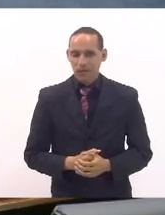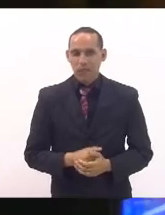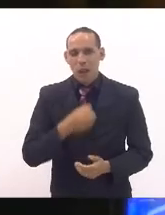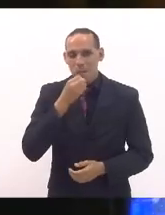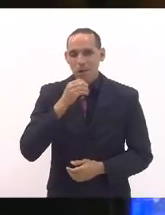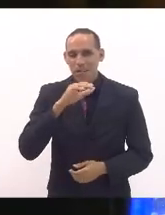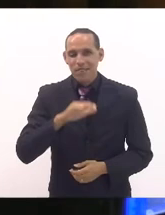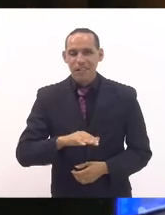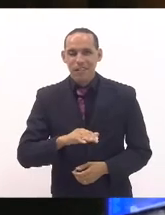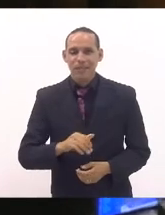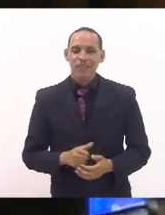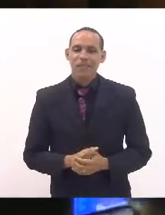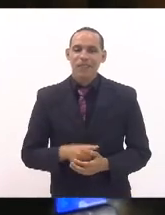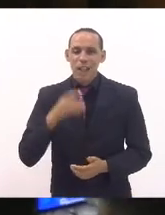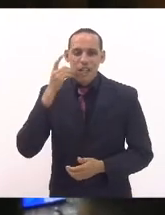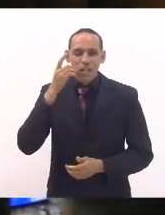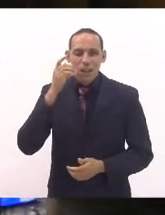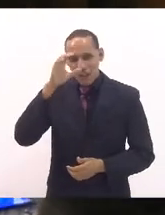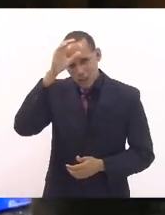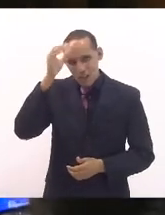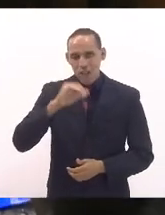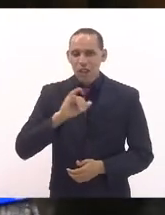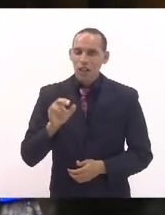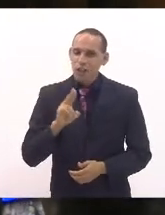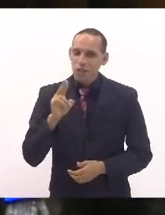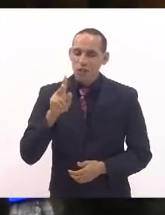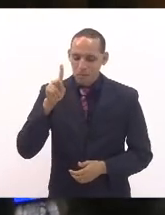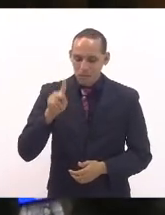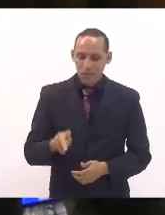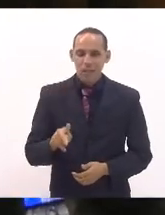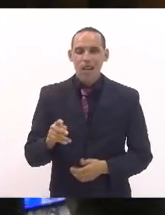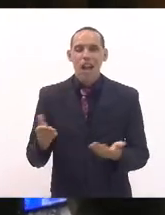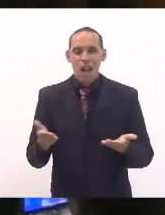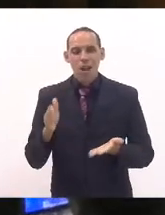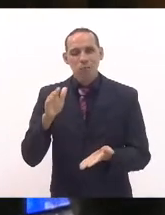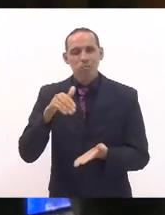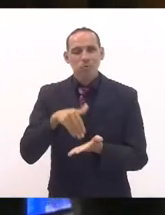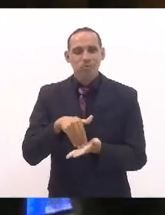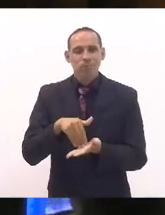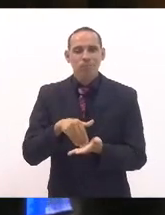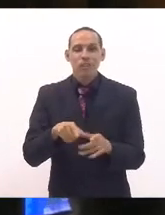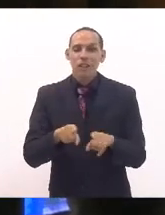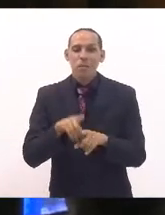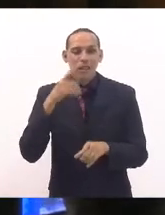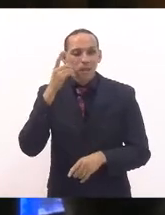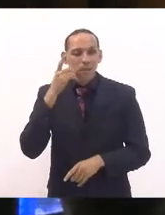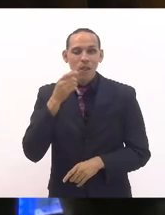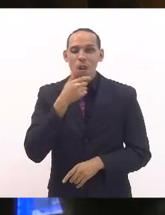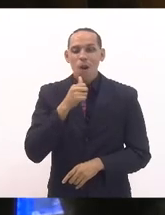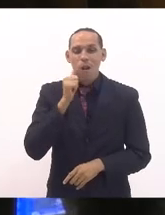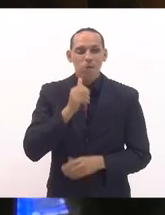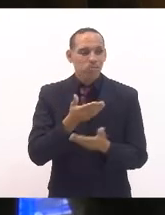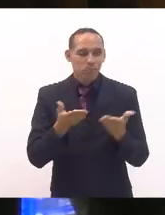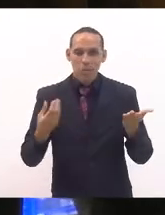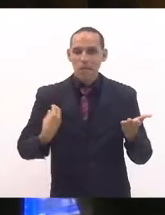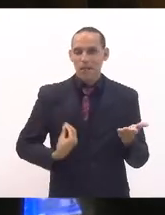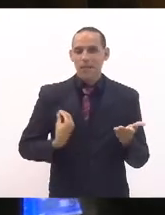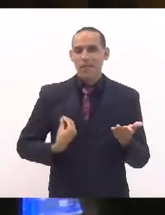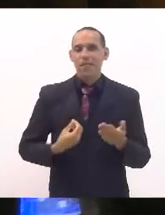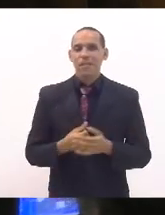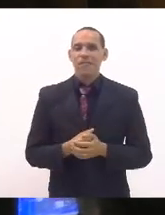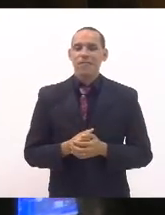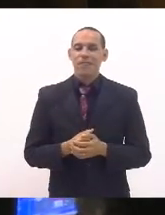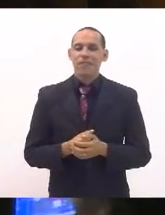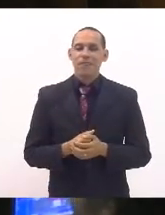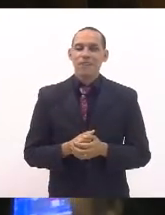Boa tarde, deputada Tiaju, que está presidindo esse expediente final. Boa tarde, deputados, deputadas aqui presentes,